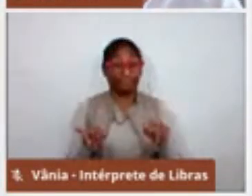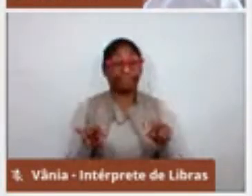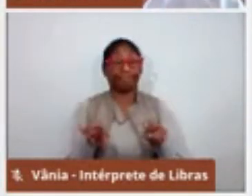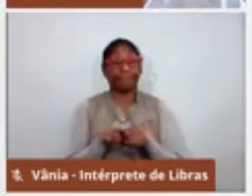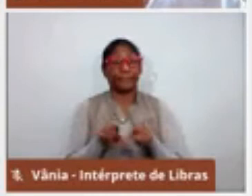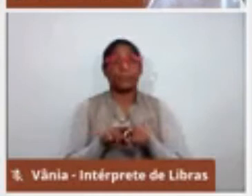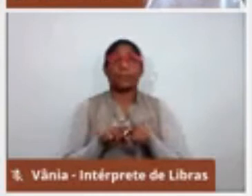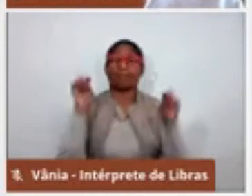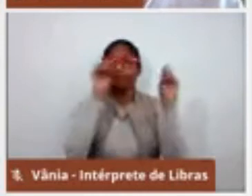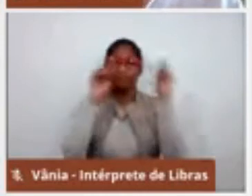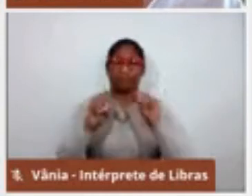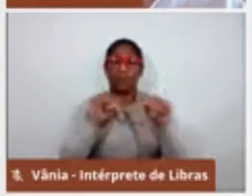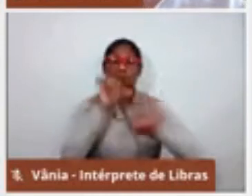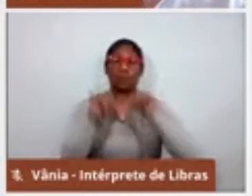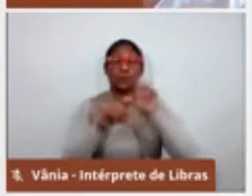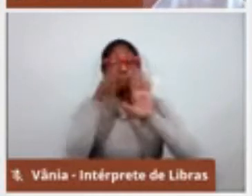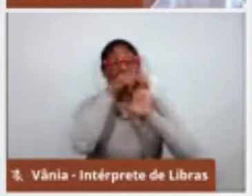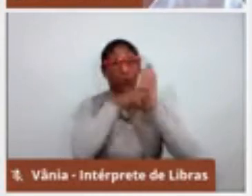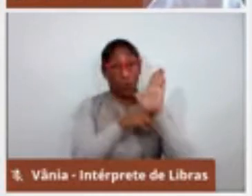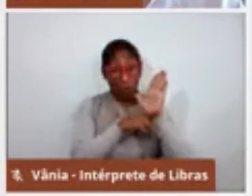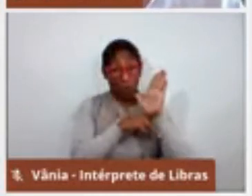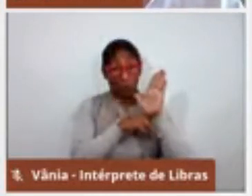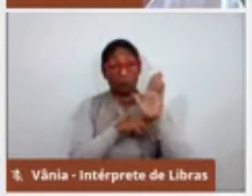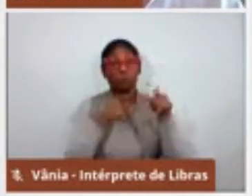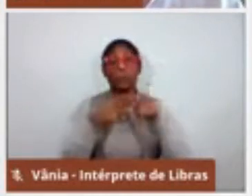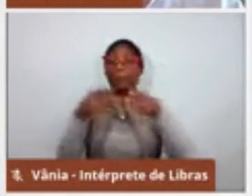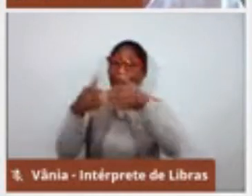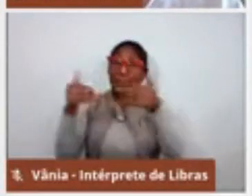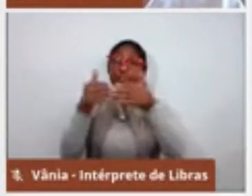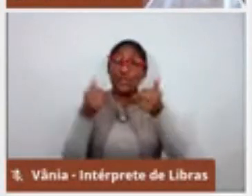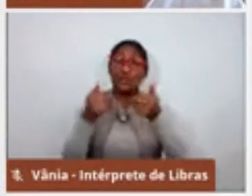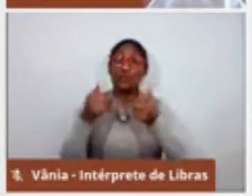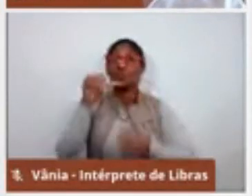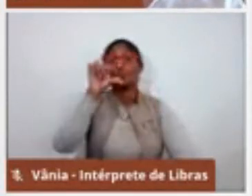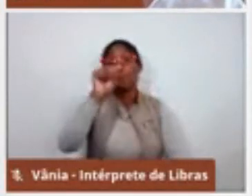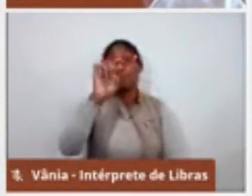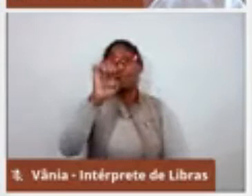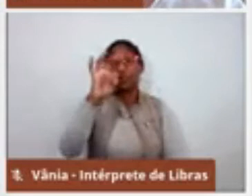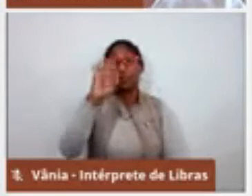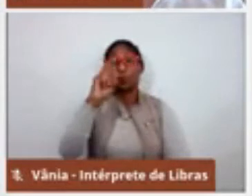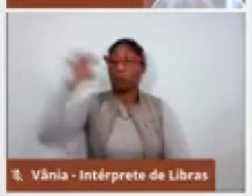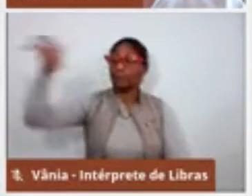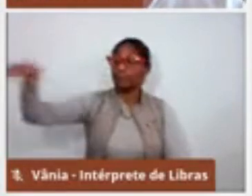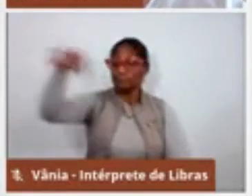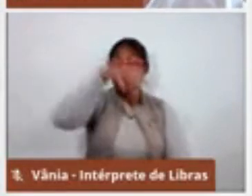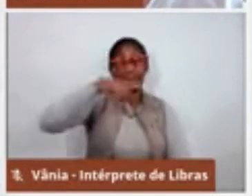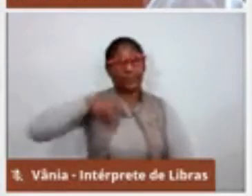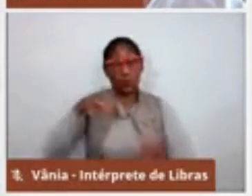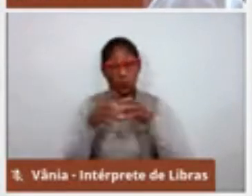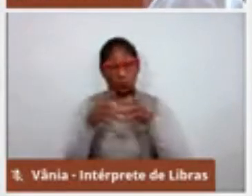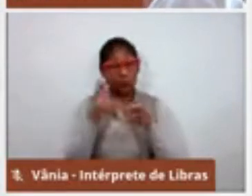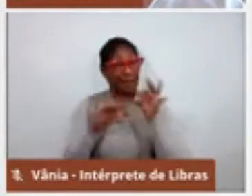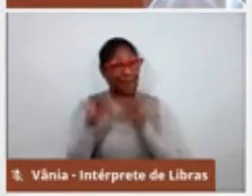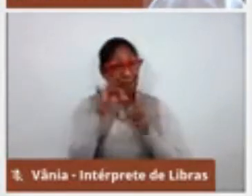alguma alteração de protocolos em segmentos por pedidos que foram feitos em setores e que o nosso grupo técnico analisou